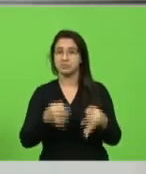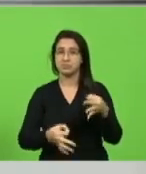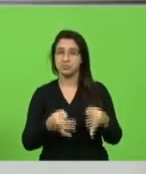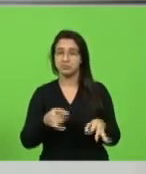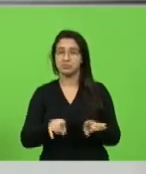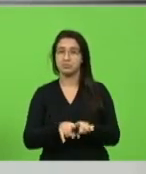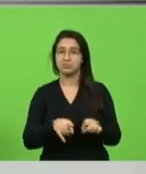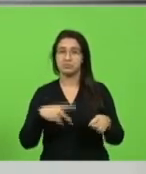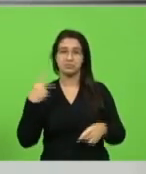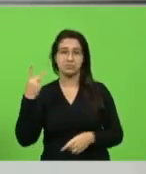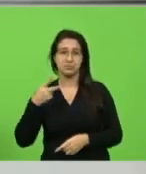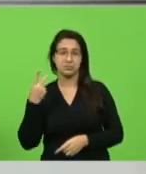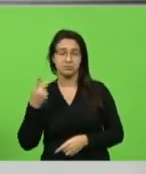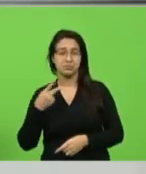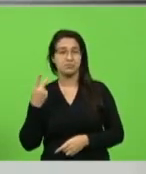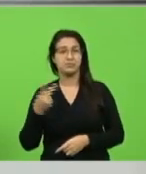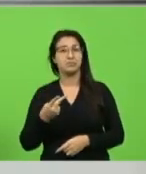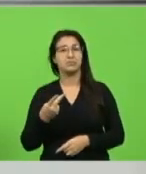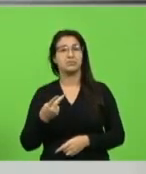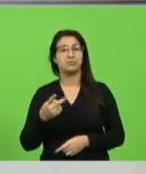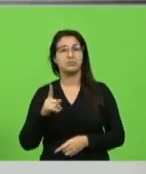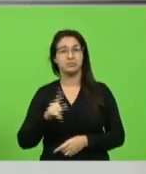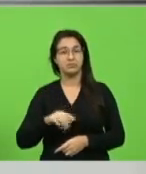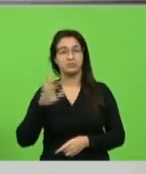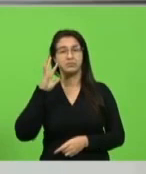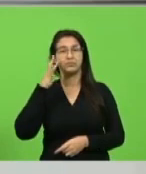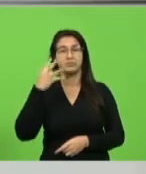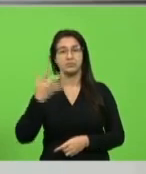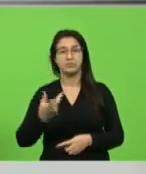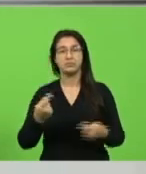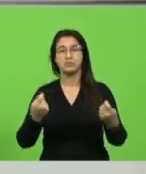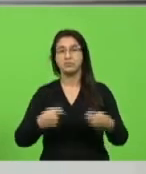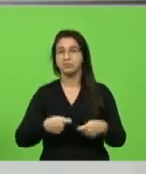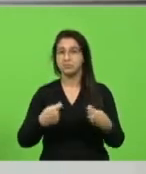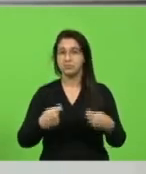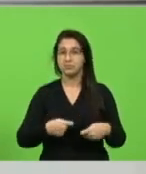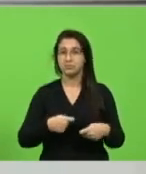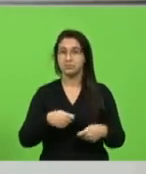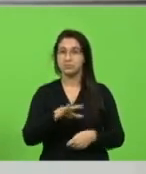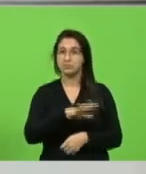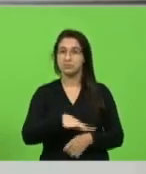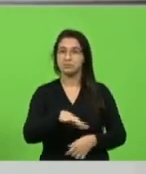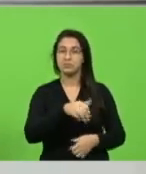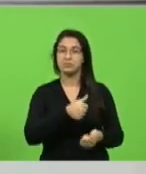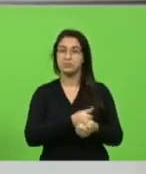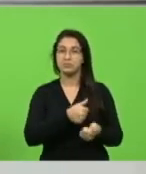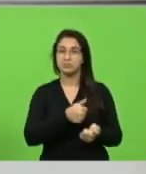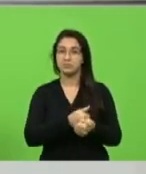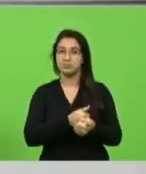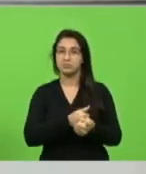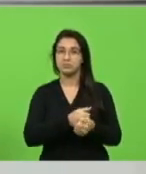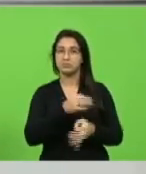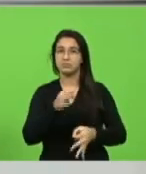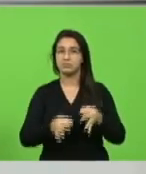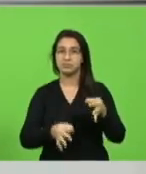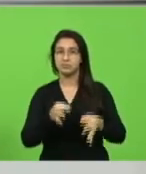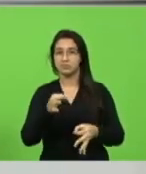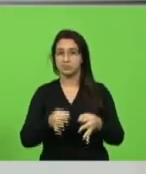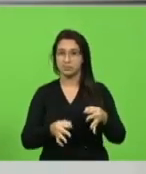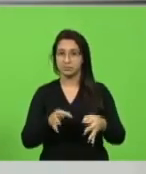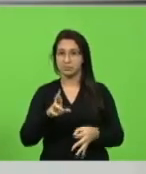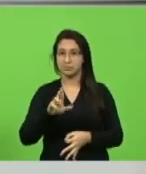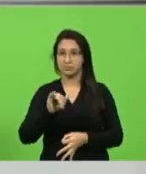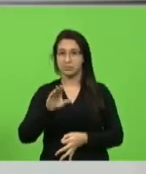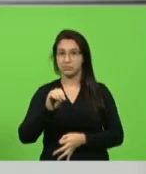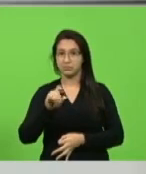valia trazer solução do Tribunal de Justiça do Rio Grande do Sul.